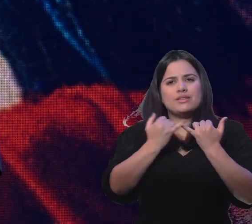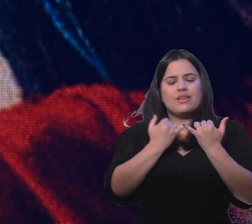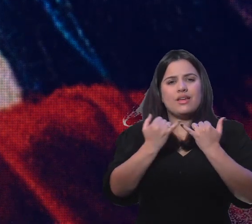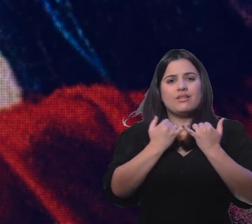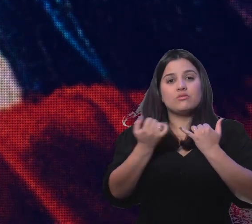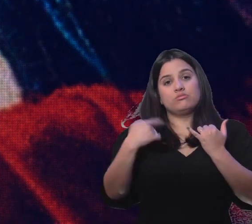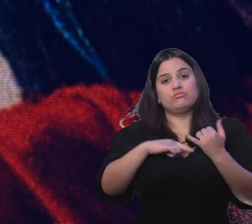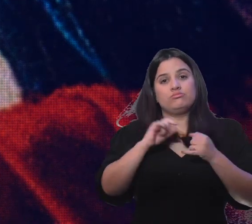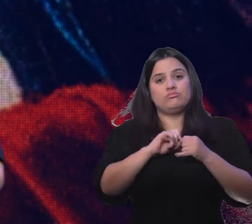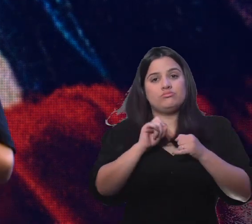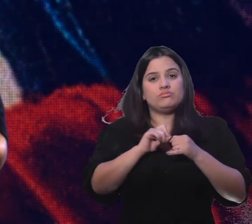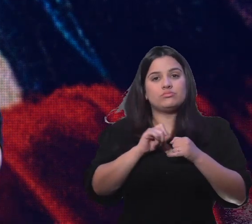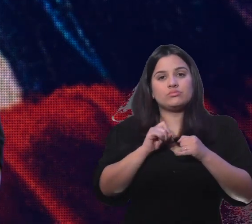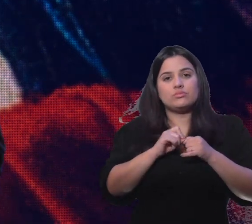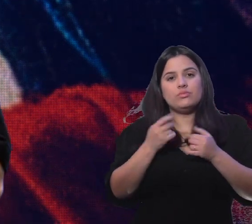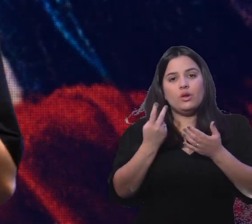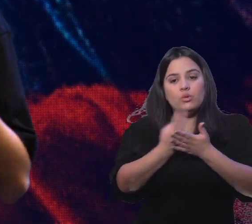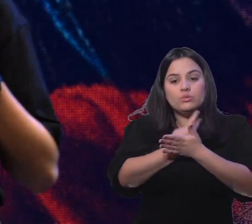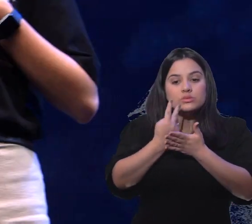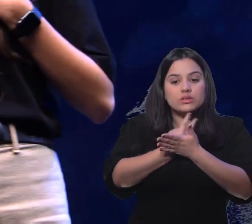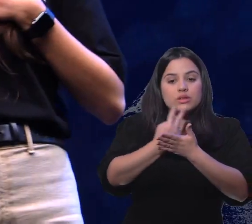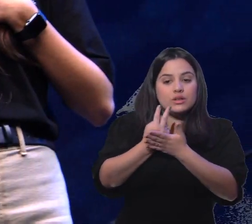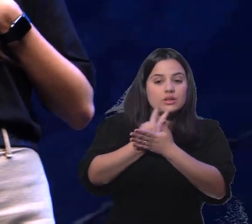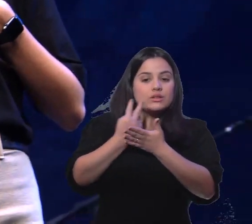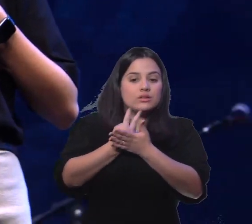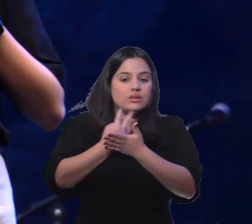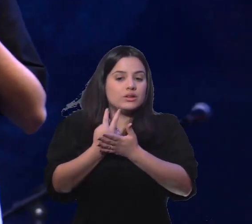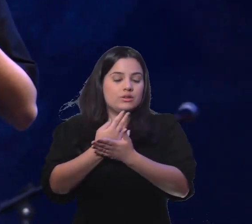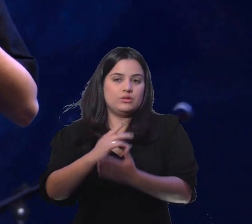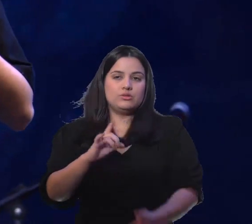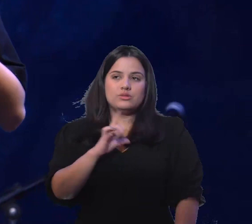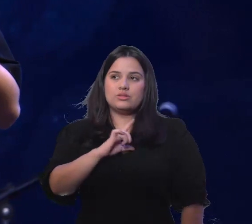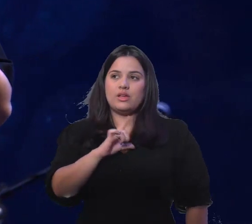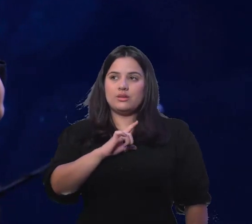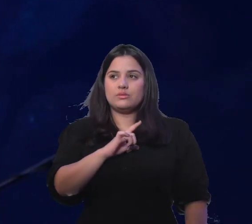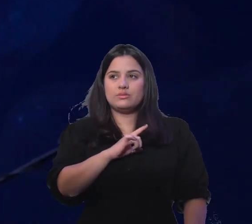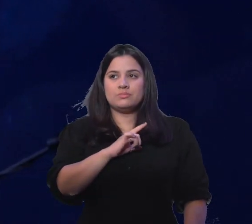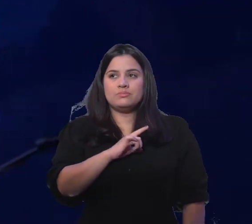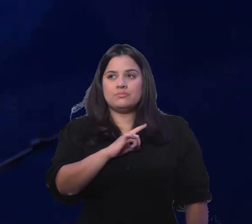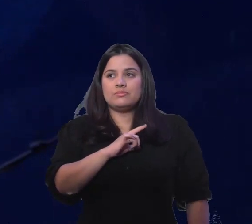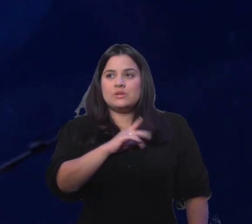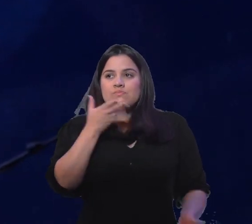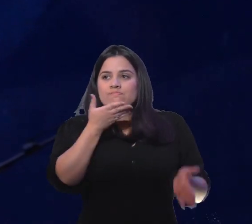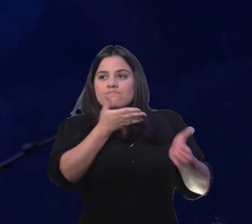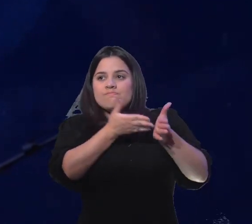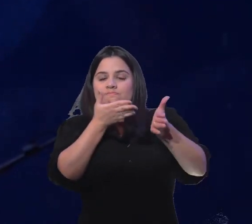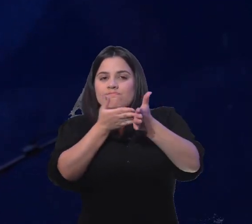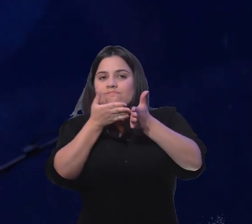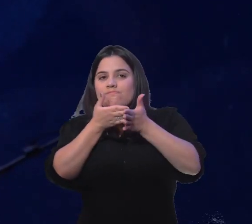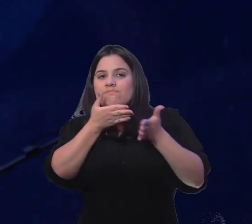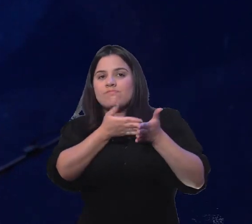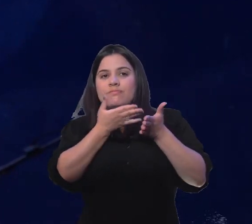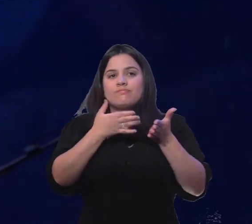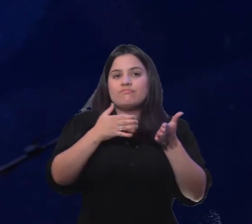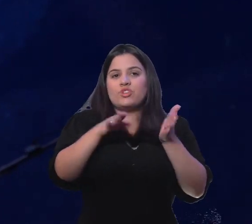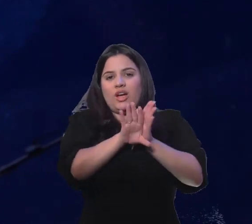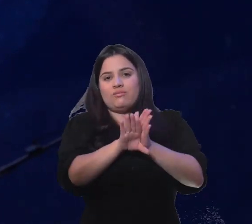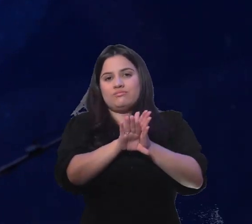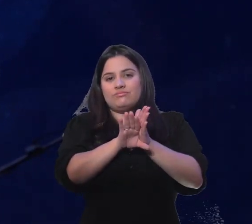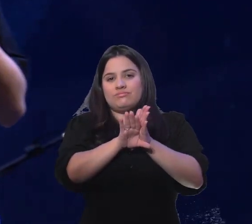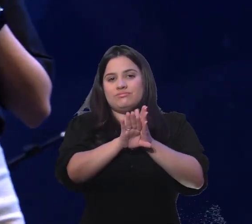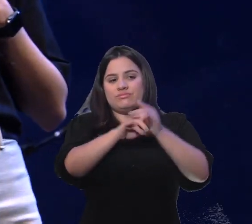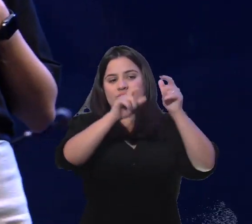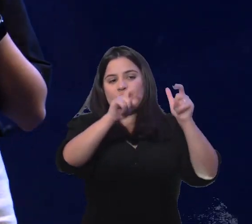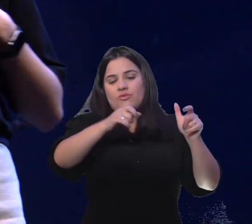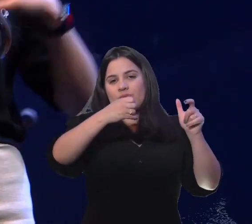comete alguns erros, tem algumas fortalezas do nosso coração que nos impedem de chegar na Terra Prometida.